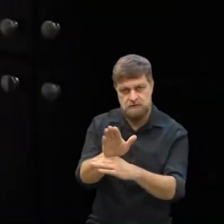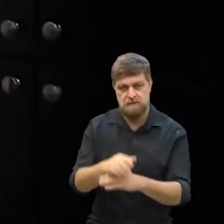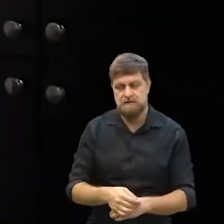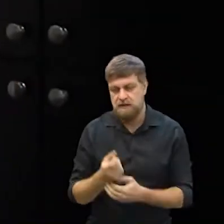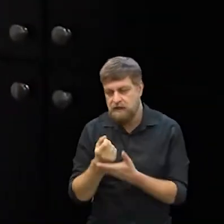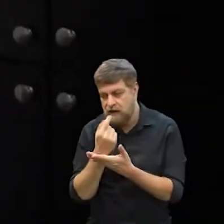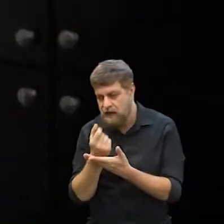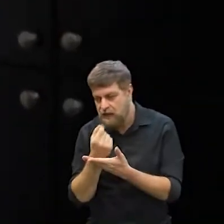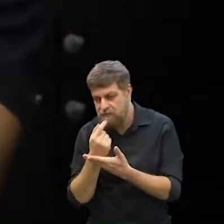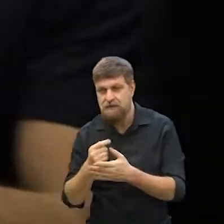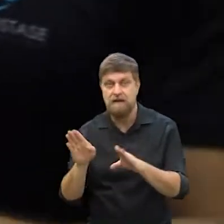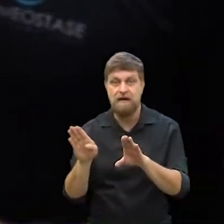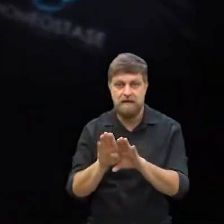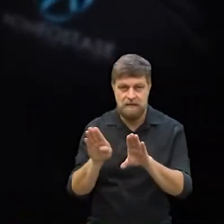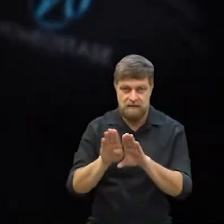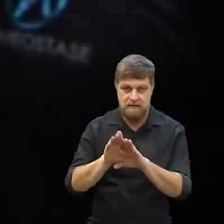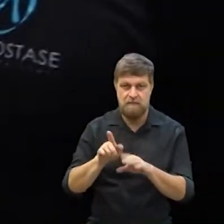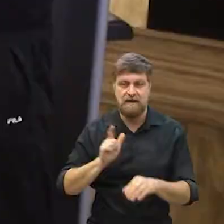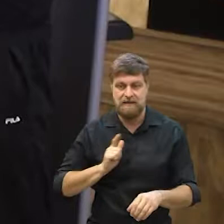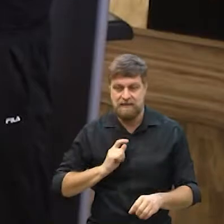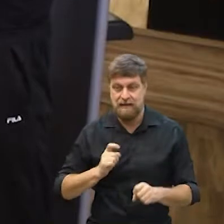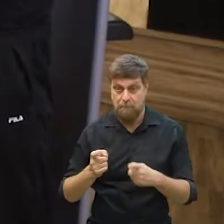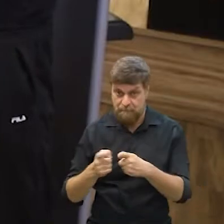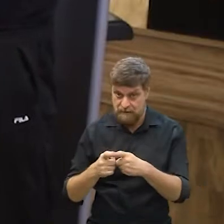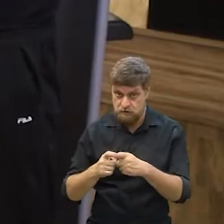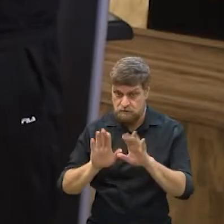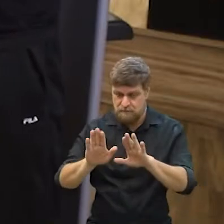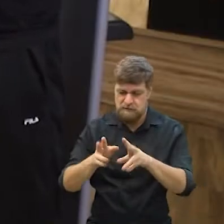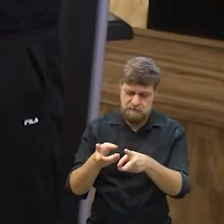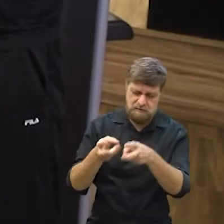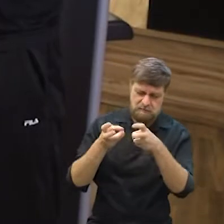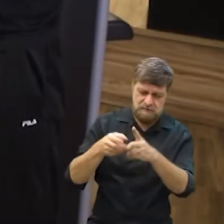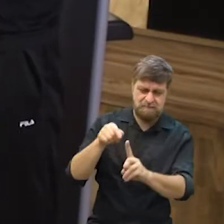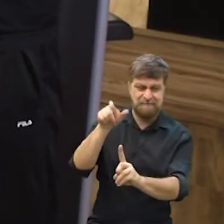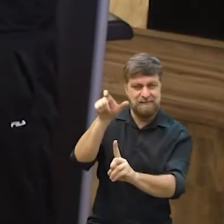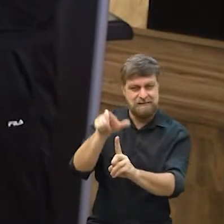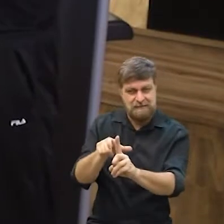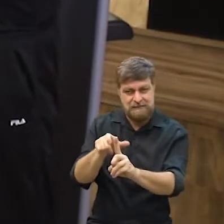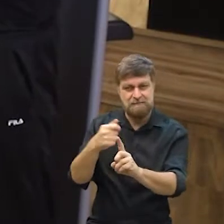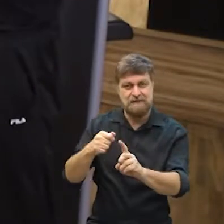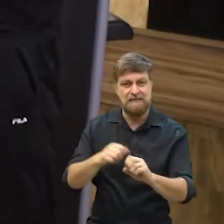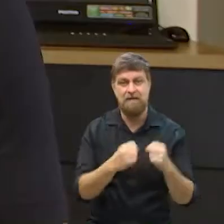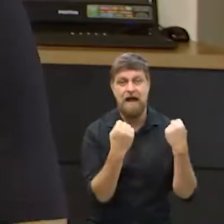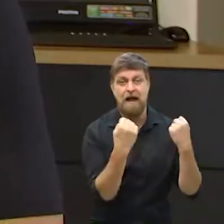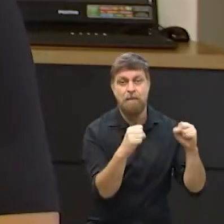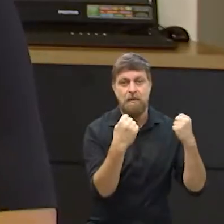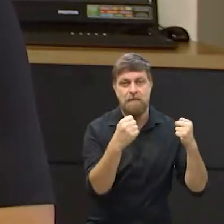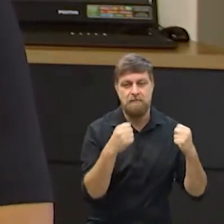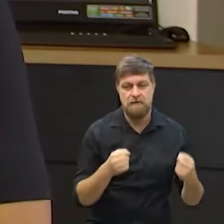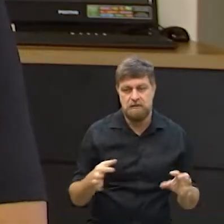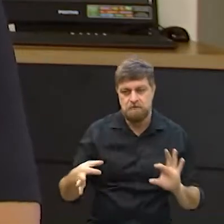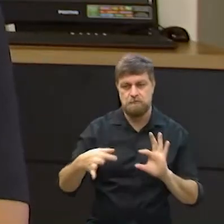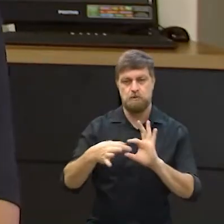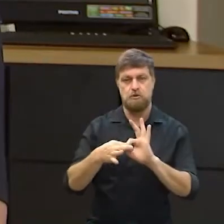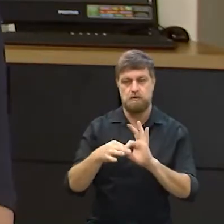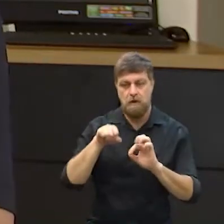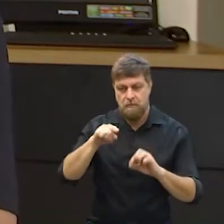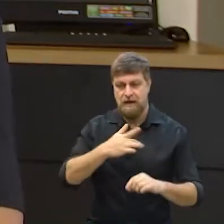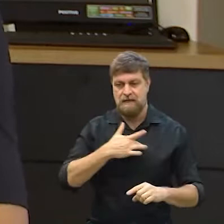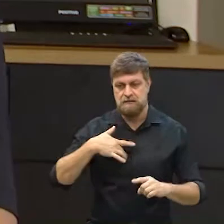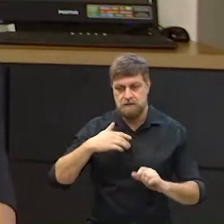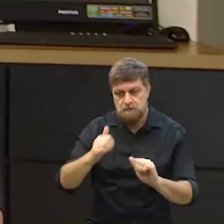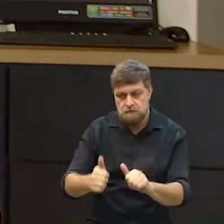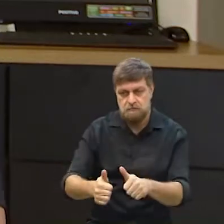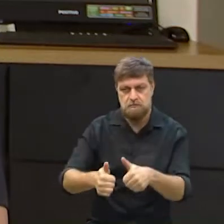auxílio medicamentoso e também com acompanhamento médico, mas a gente percebeu que o encaminhar com algumas atividades físicas seriam